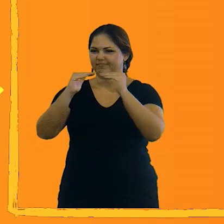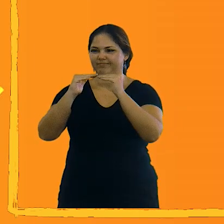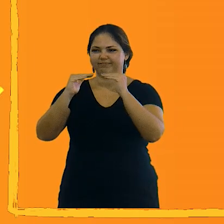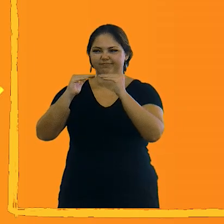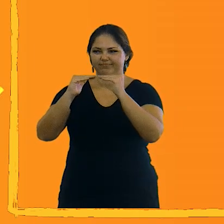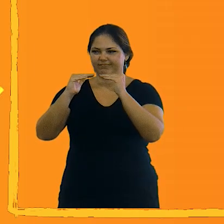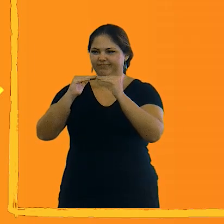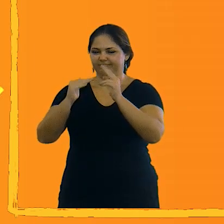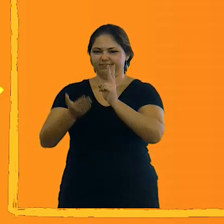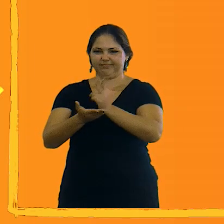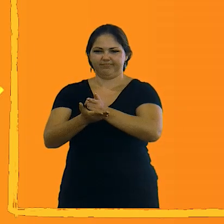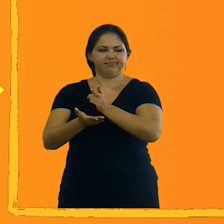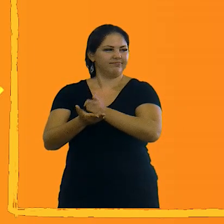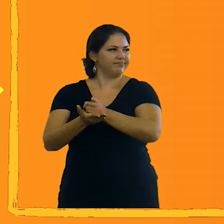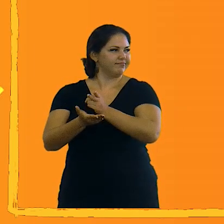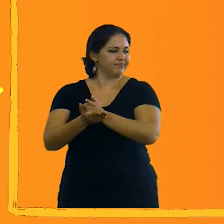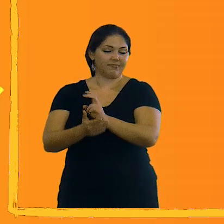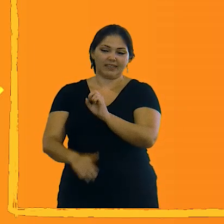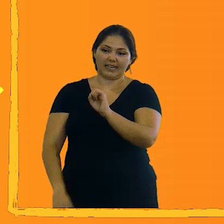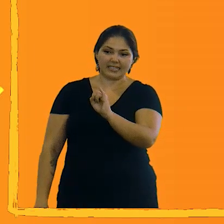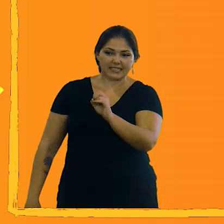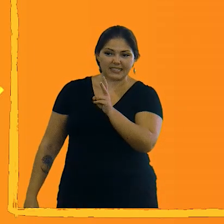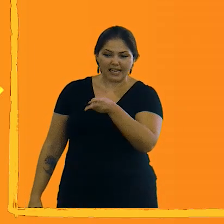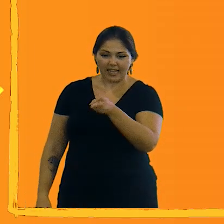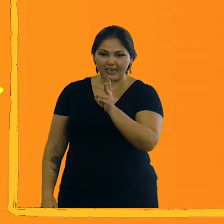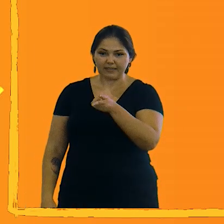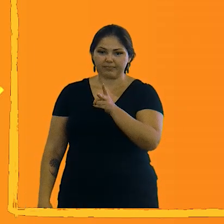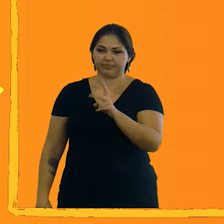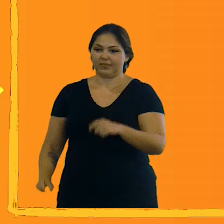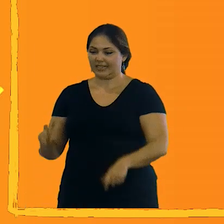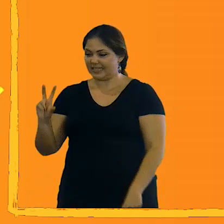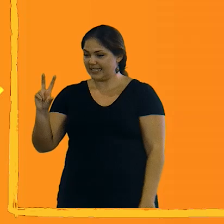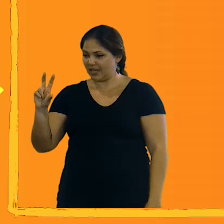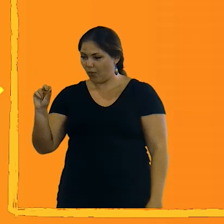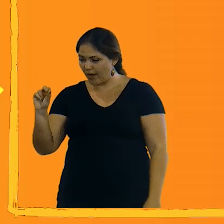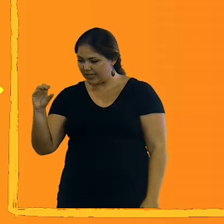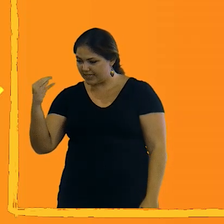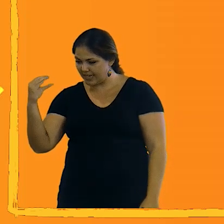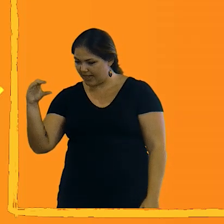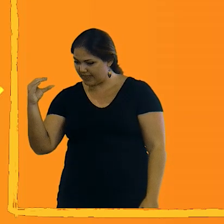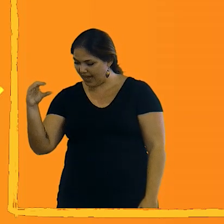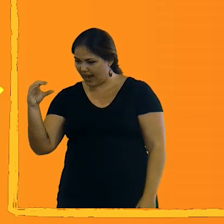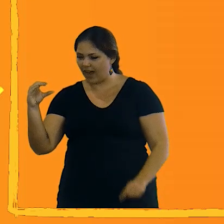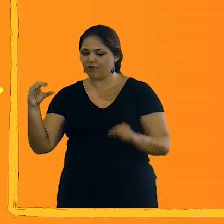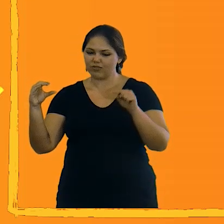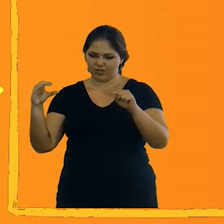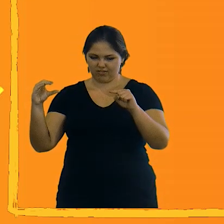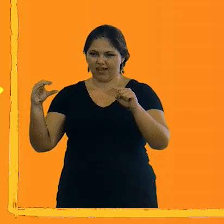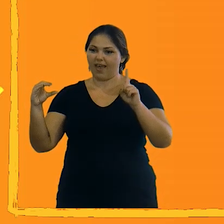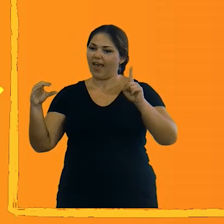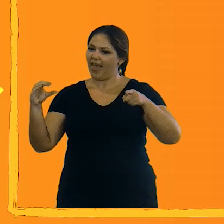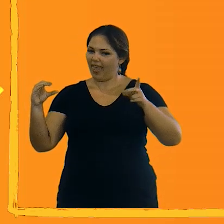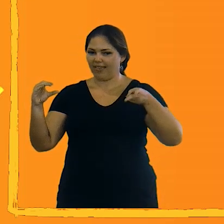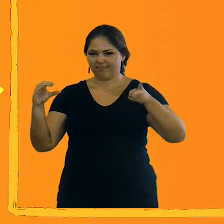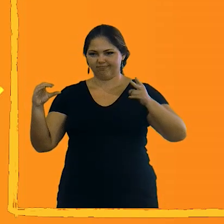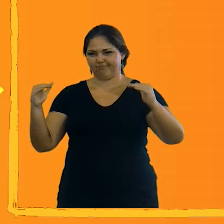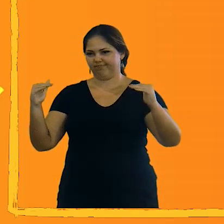constante se é a mesma constante de 50 centavos então is significa que são grandezas